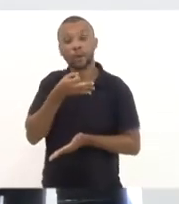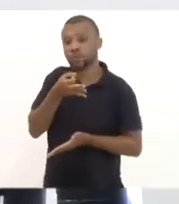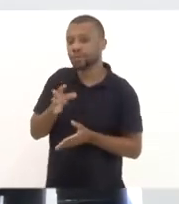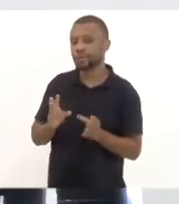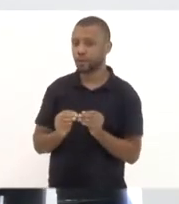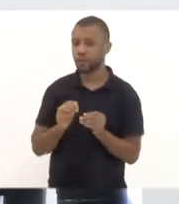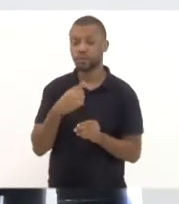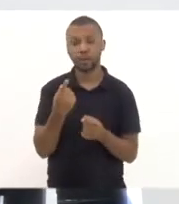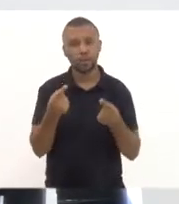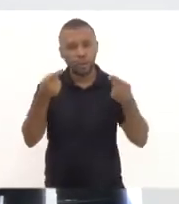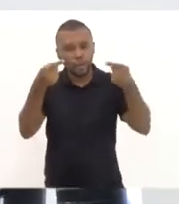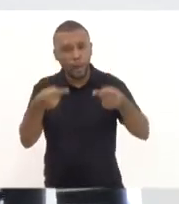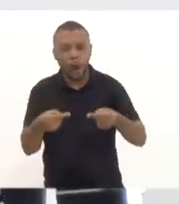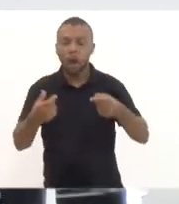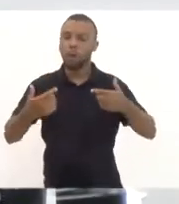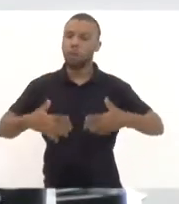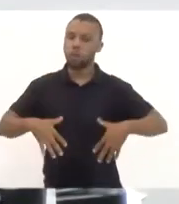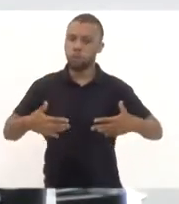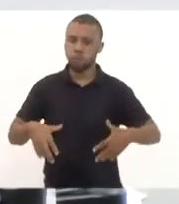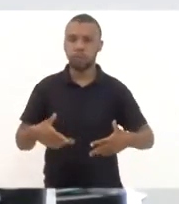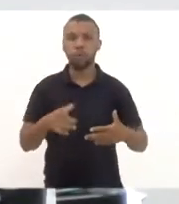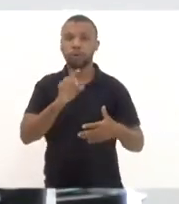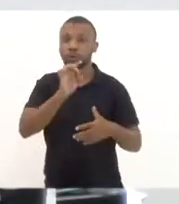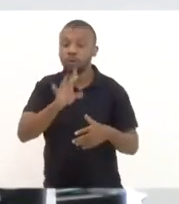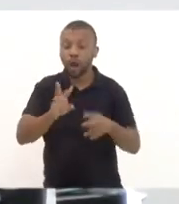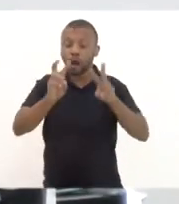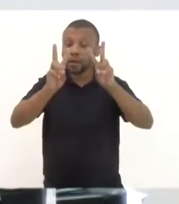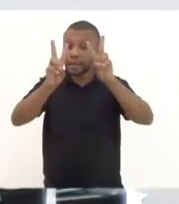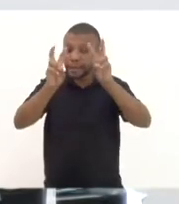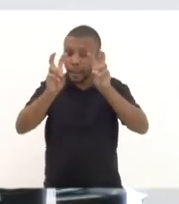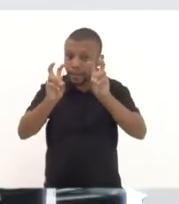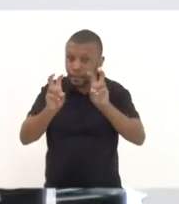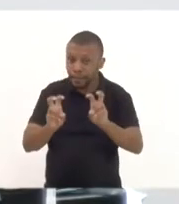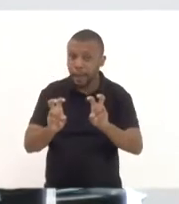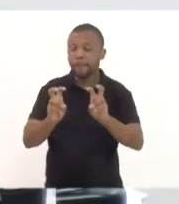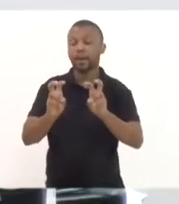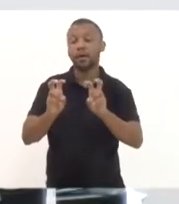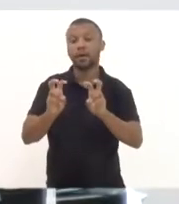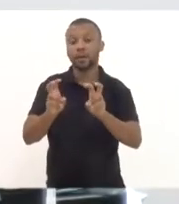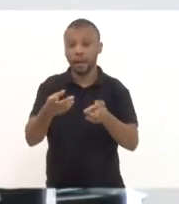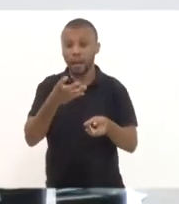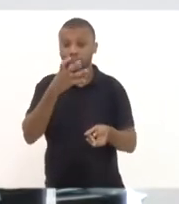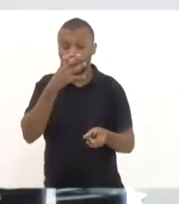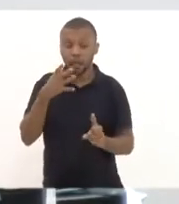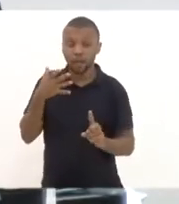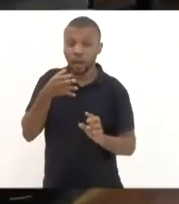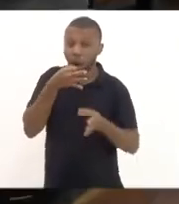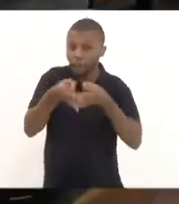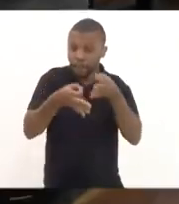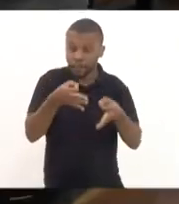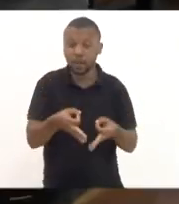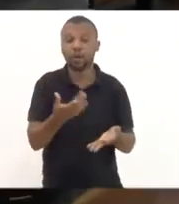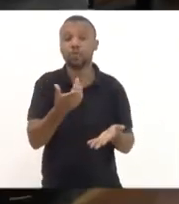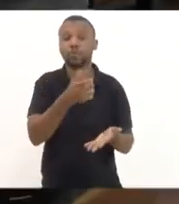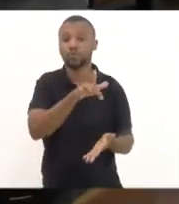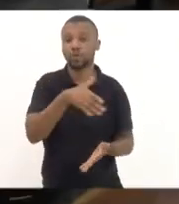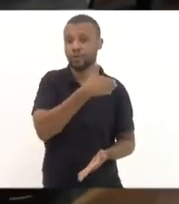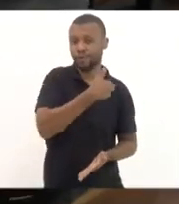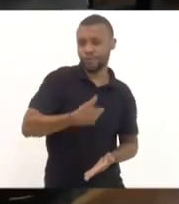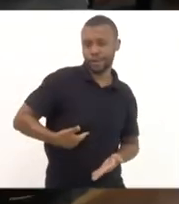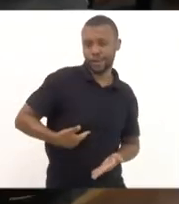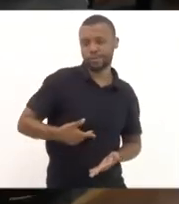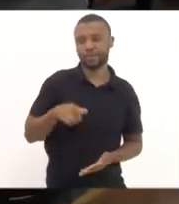audiência para oitiva robusta só sobre esse tema sobre esse tema e ouvindo Poder Executivo que haja atraso é que você fala Poder